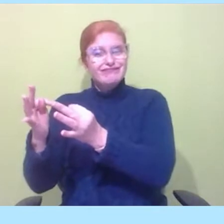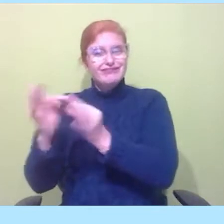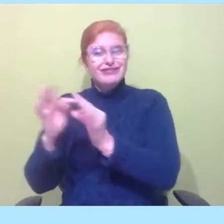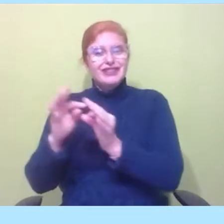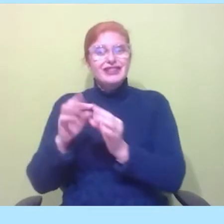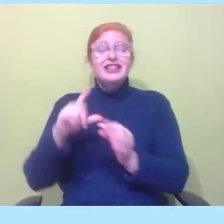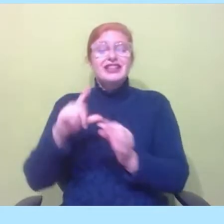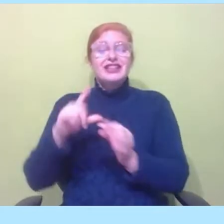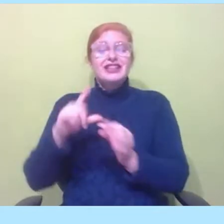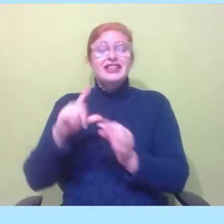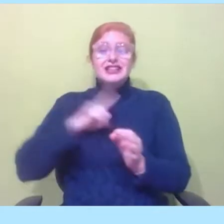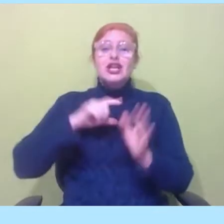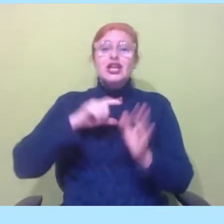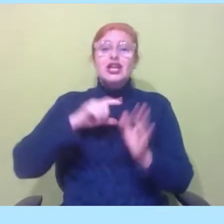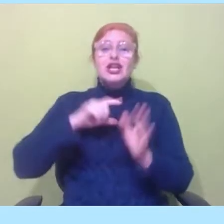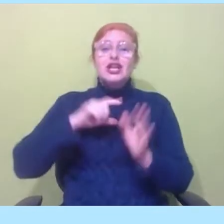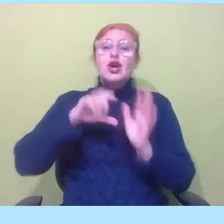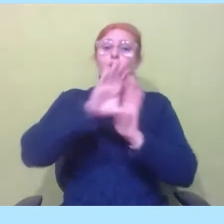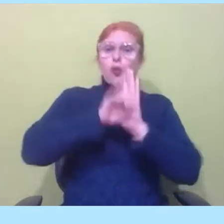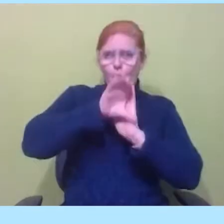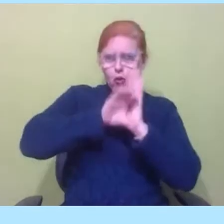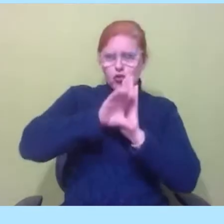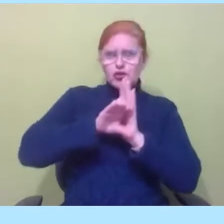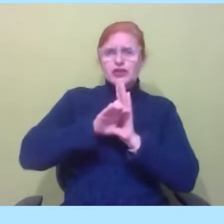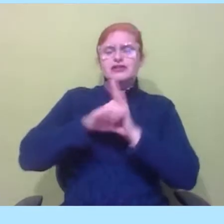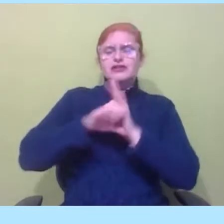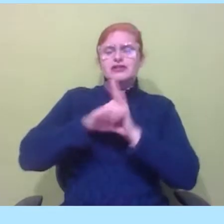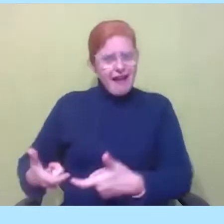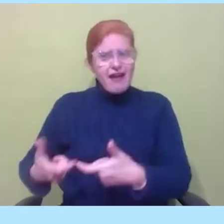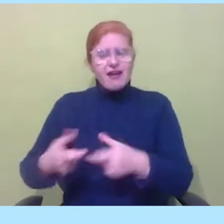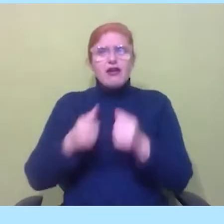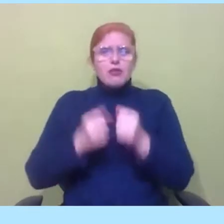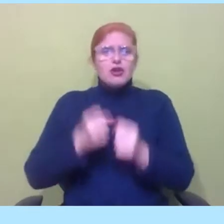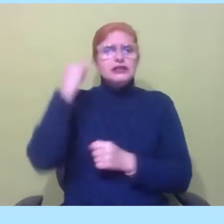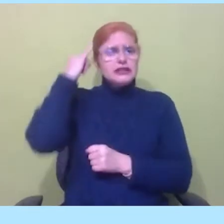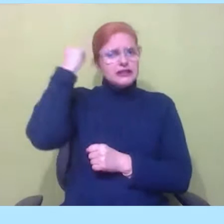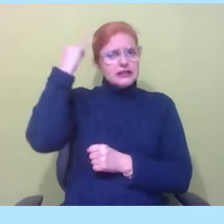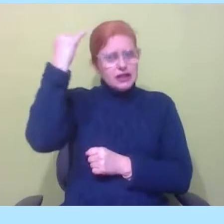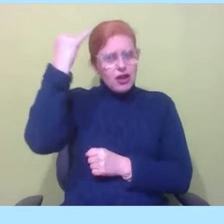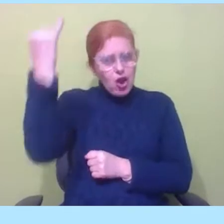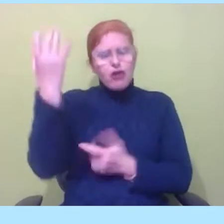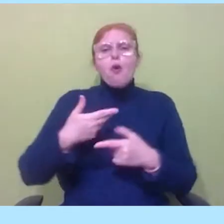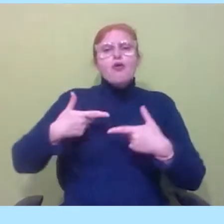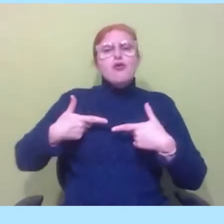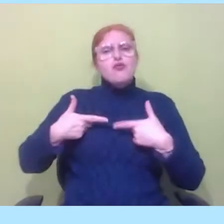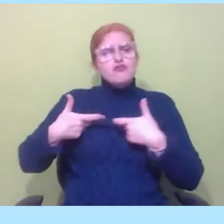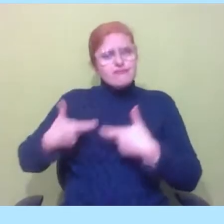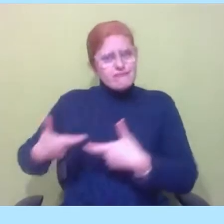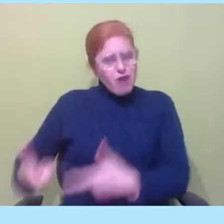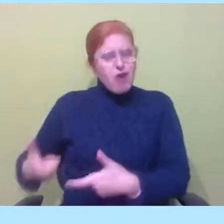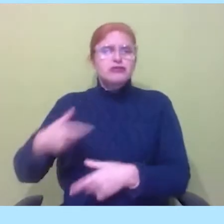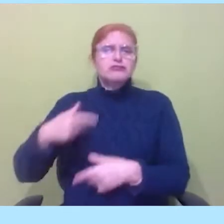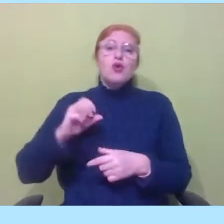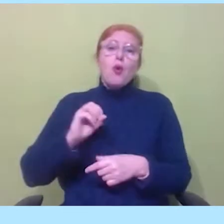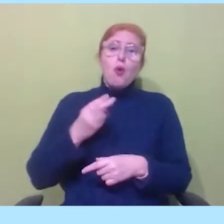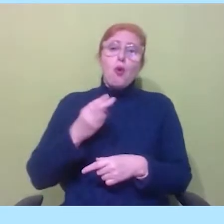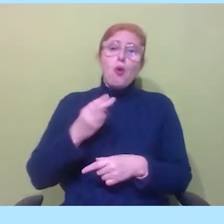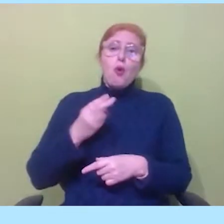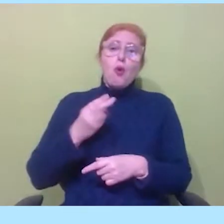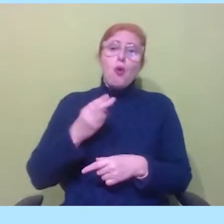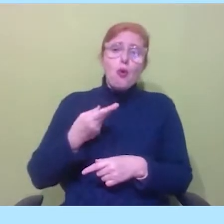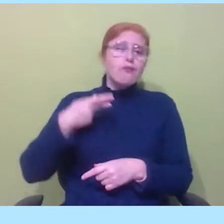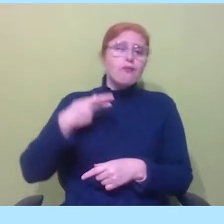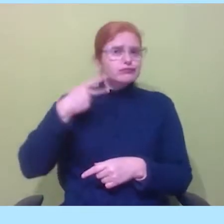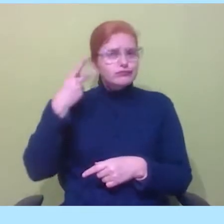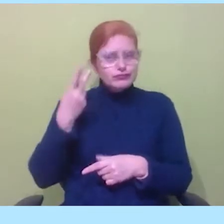ideológica, seja ela armada, ou seja ela política. E é um lugar que eu